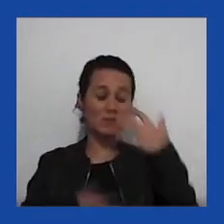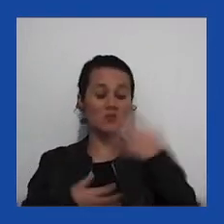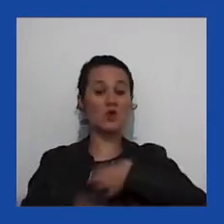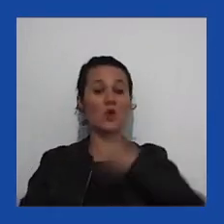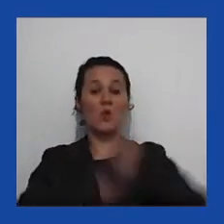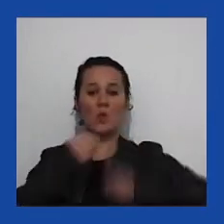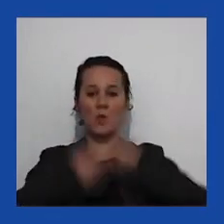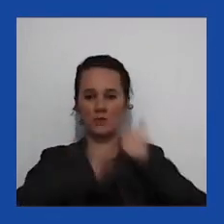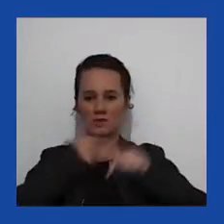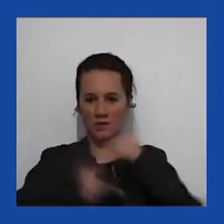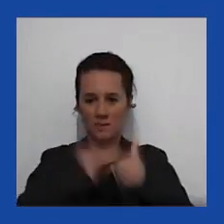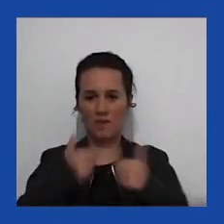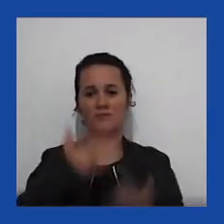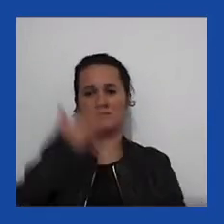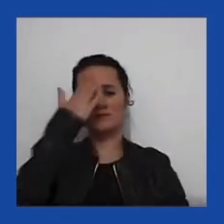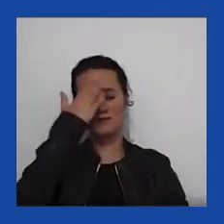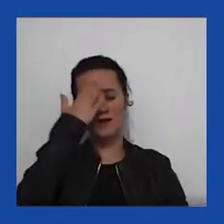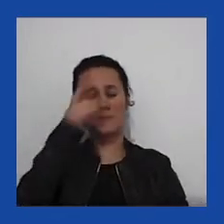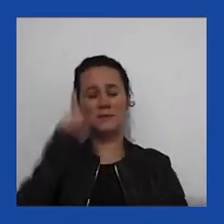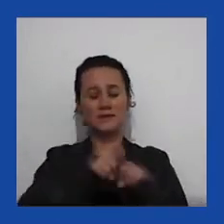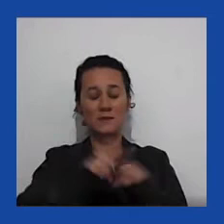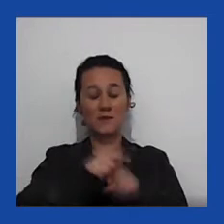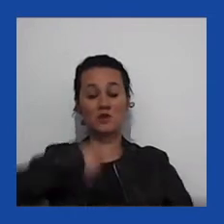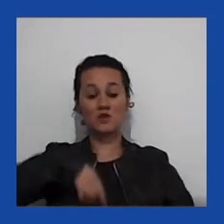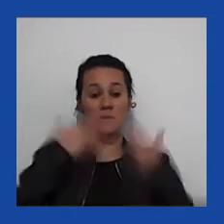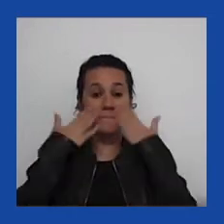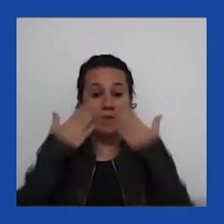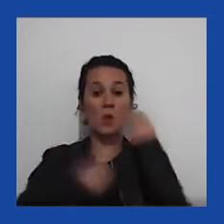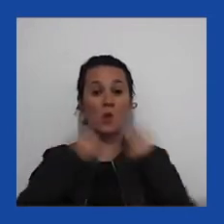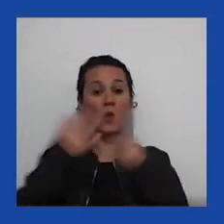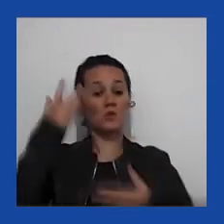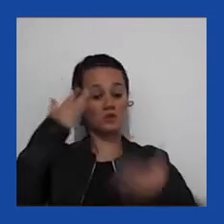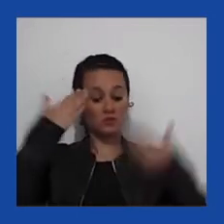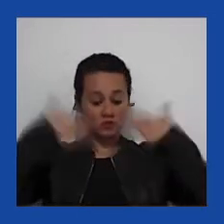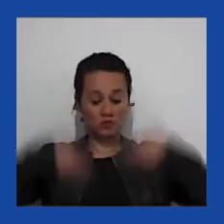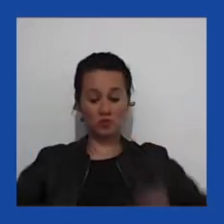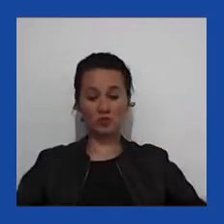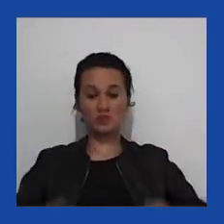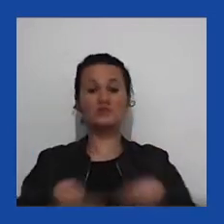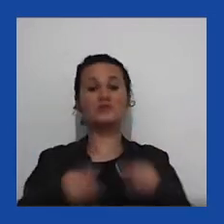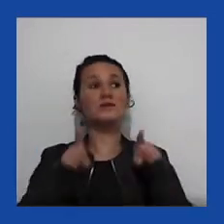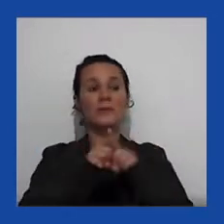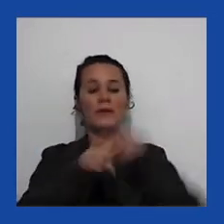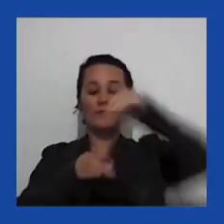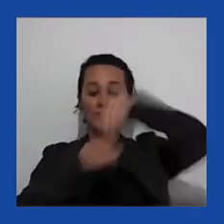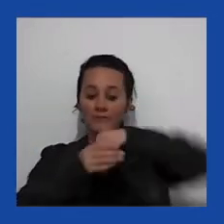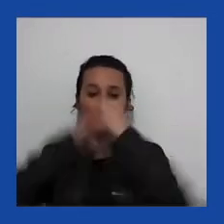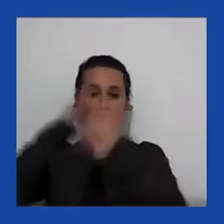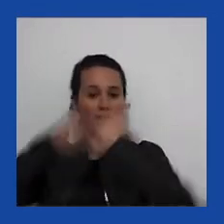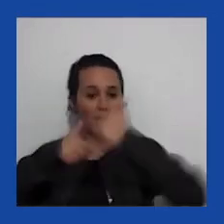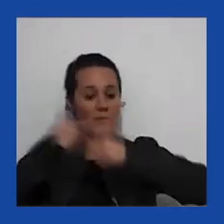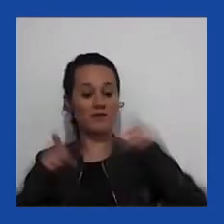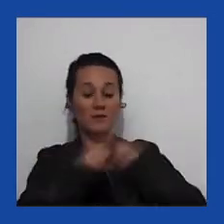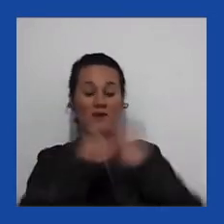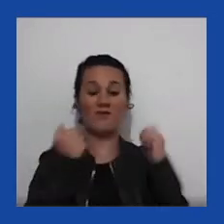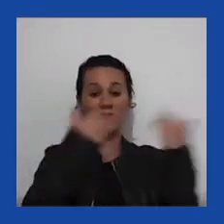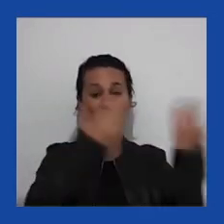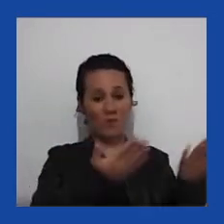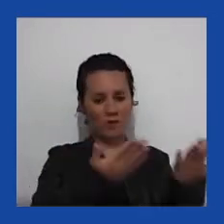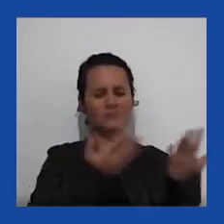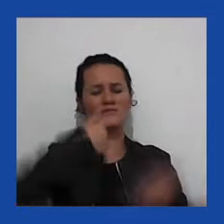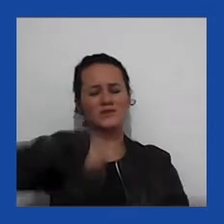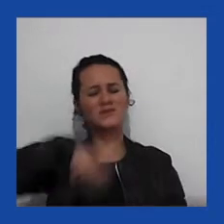está refletido em todas as nossas atitudes no dia a dia, dentro e fora da empresa. Nós temos plena consciência dos